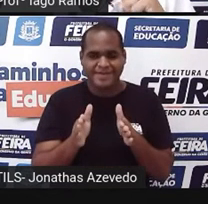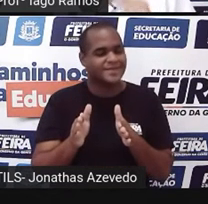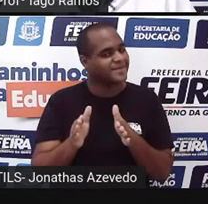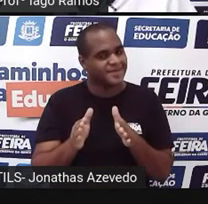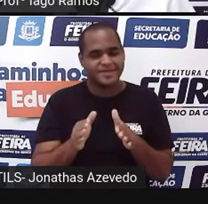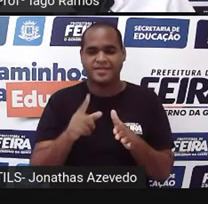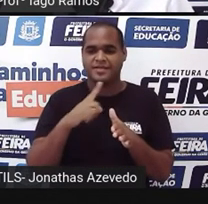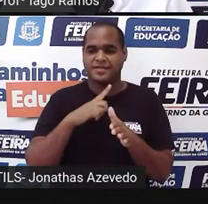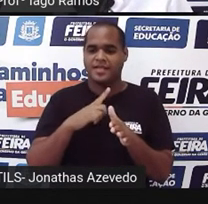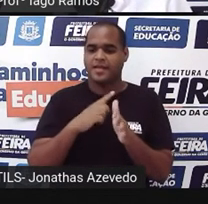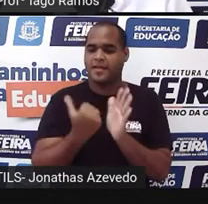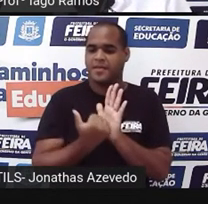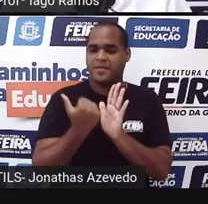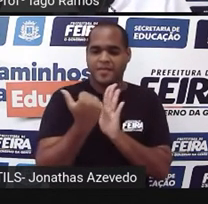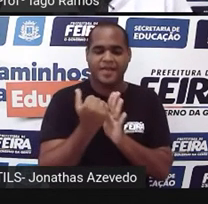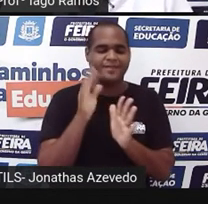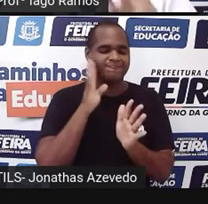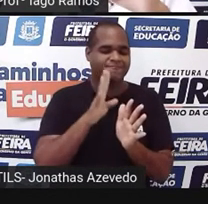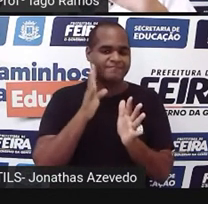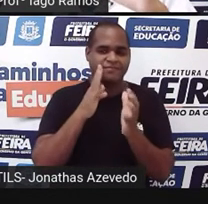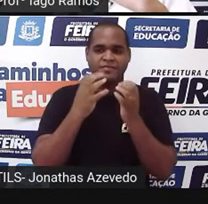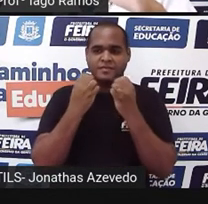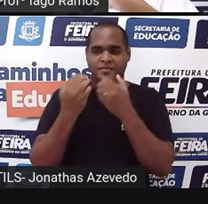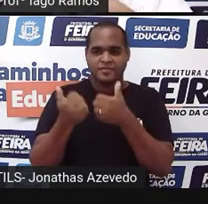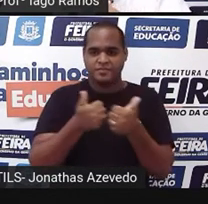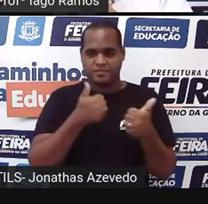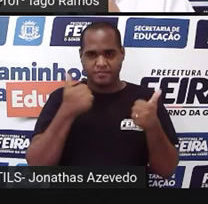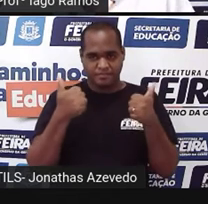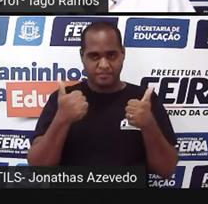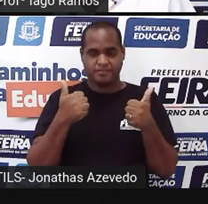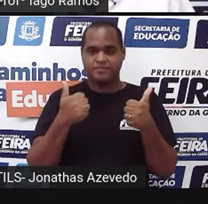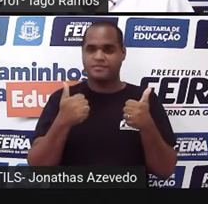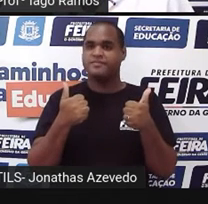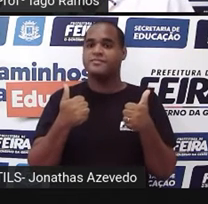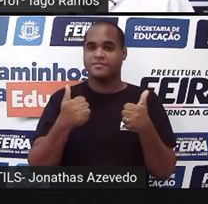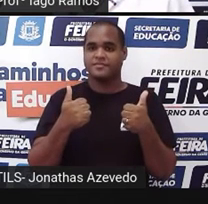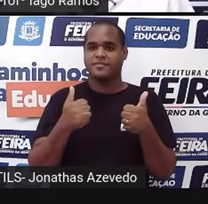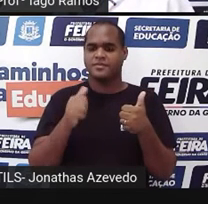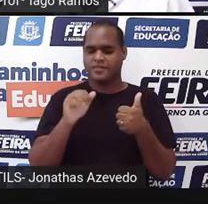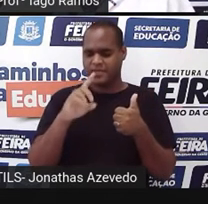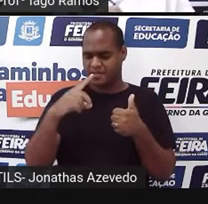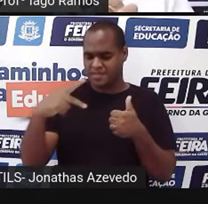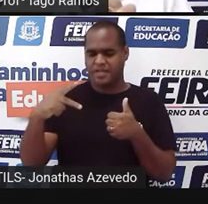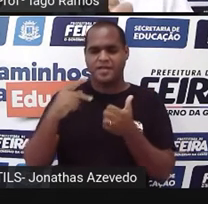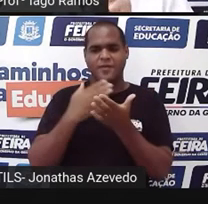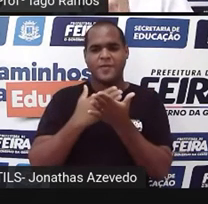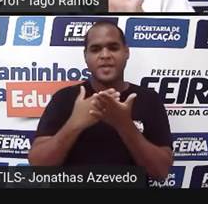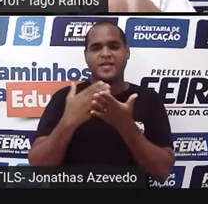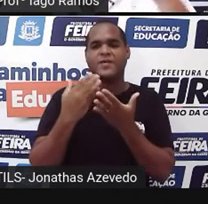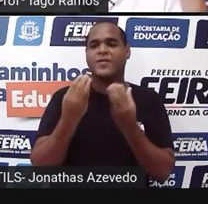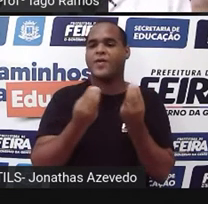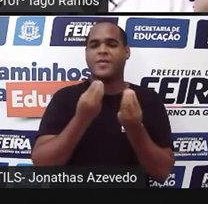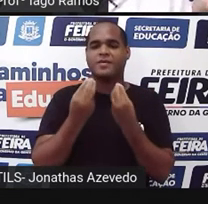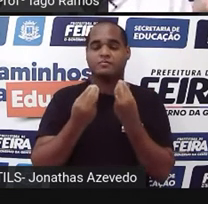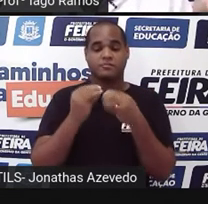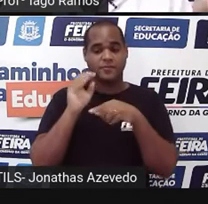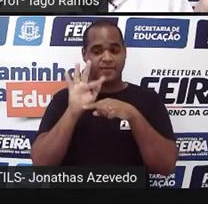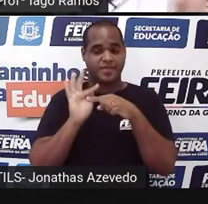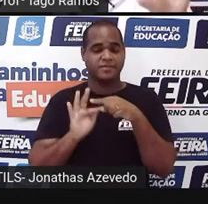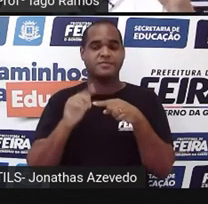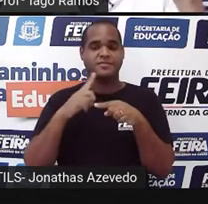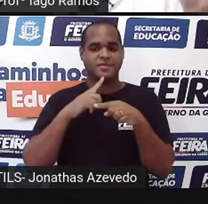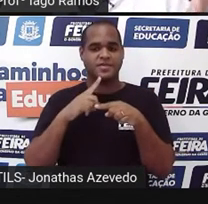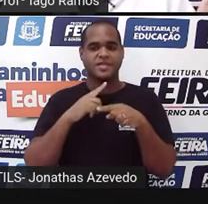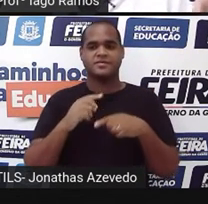aqui tem mais coisa bacana sobre isso é da onde nasceu essas dízimas nasceu de frações